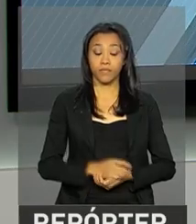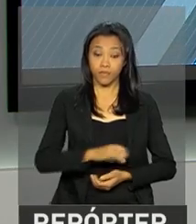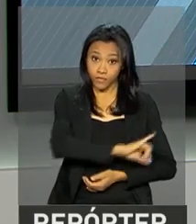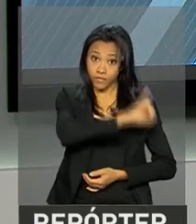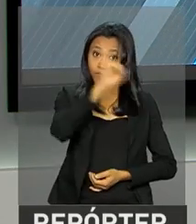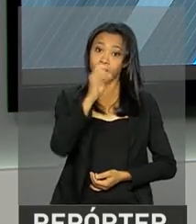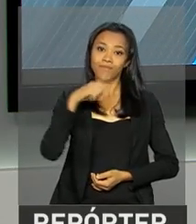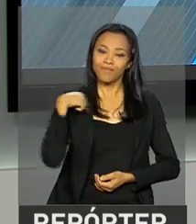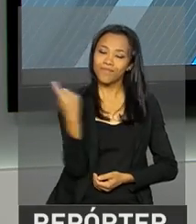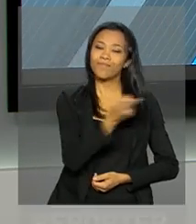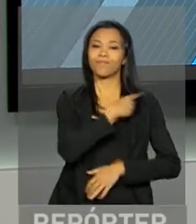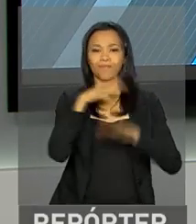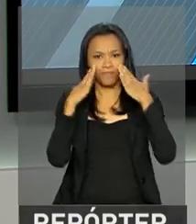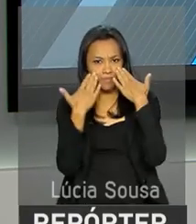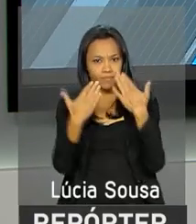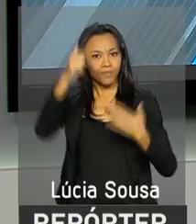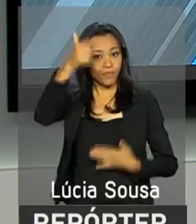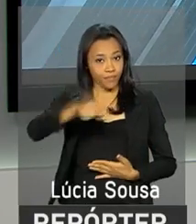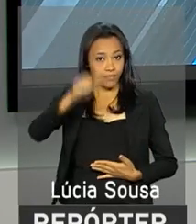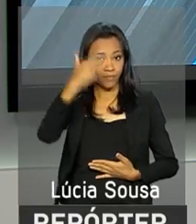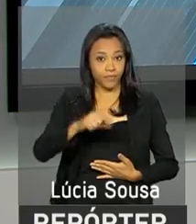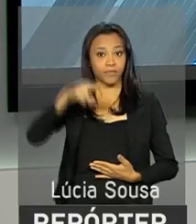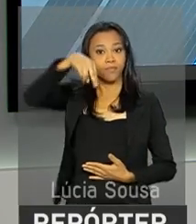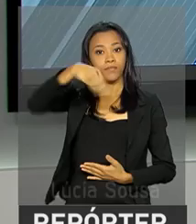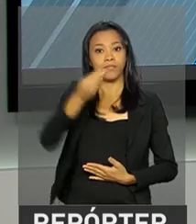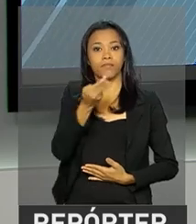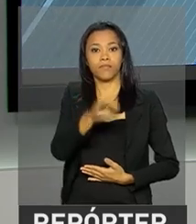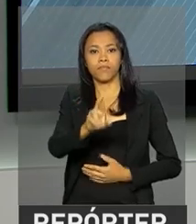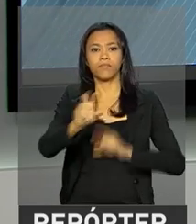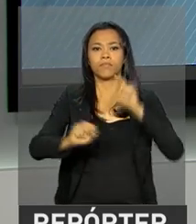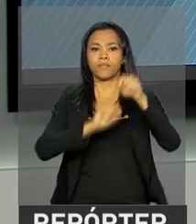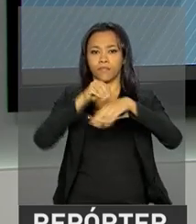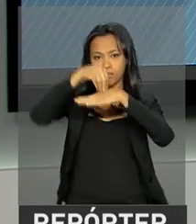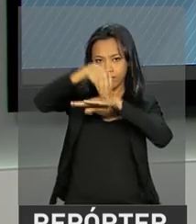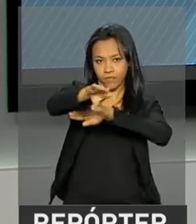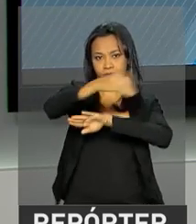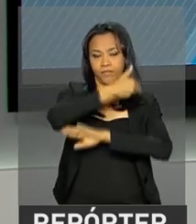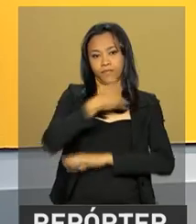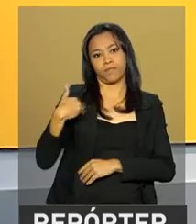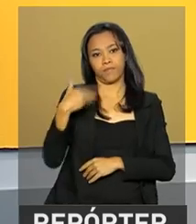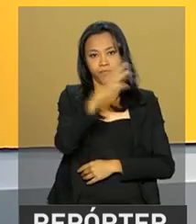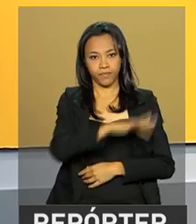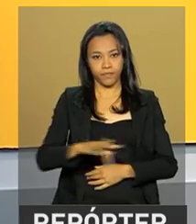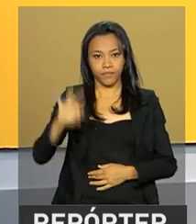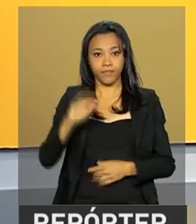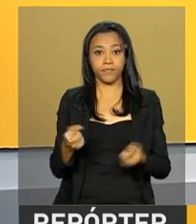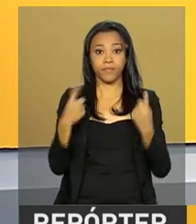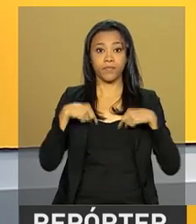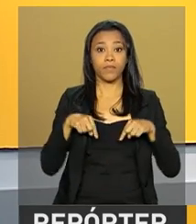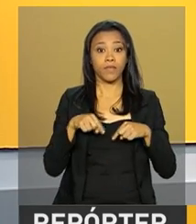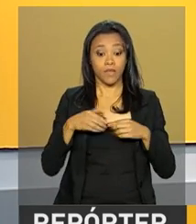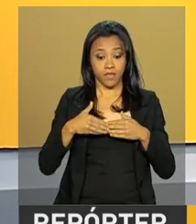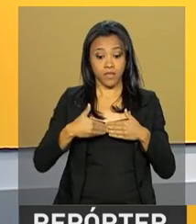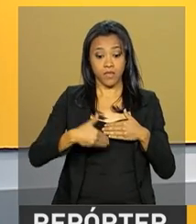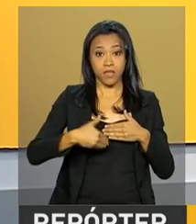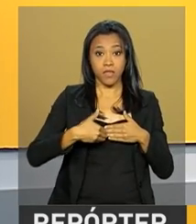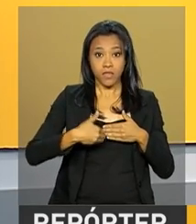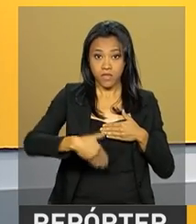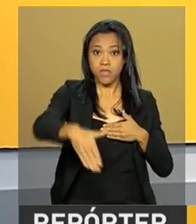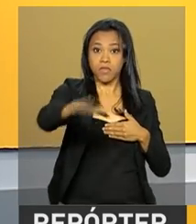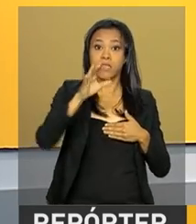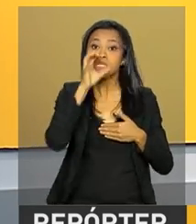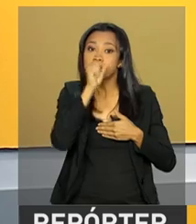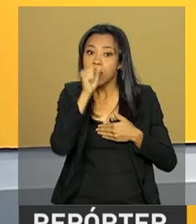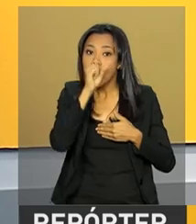Olá, estamos de volta com mais uma edição do Repórter NBR e as notícias do governo federal. Termina neste sábado o